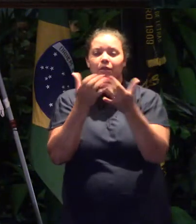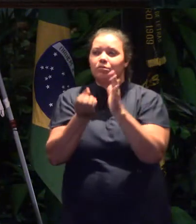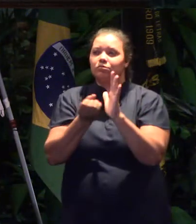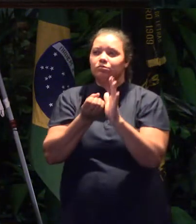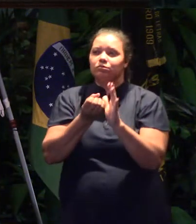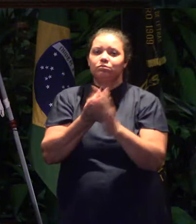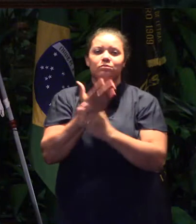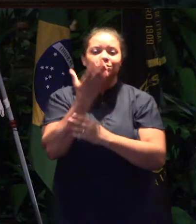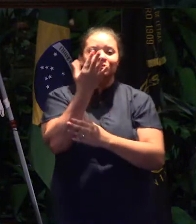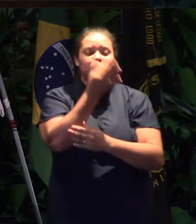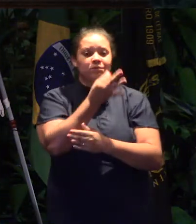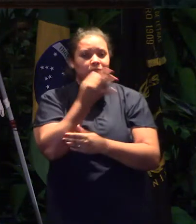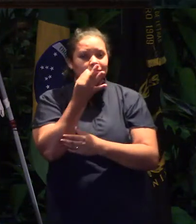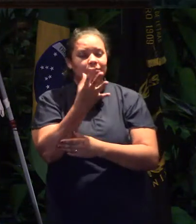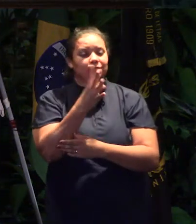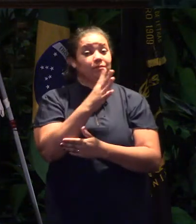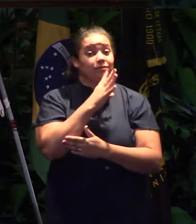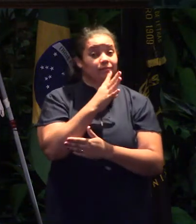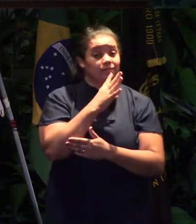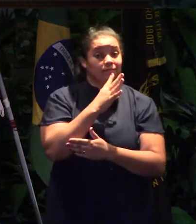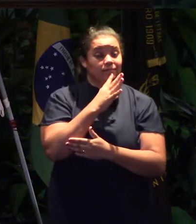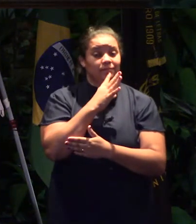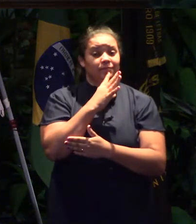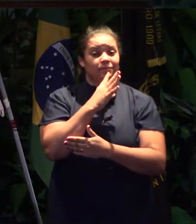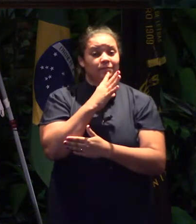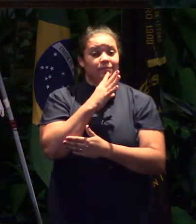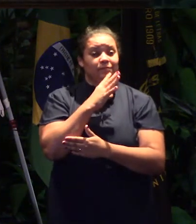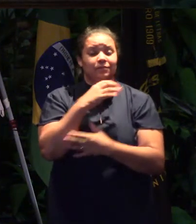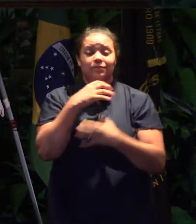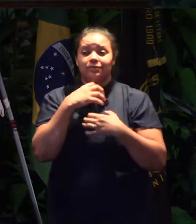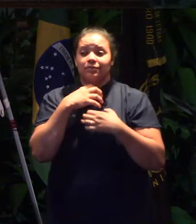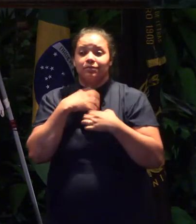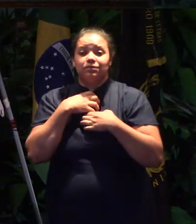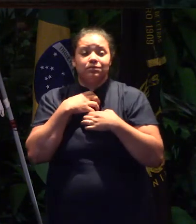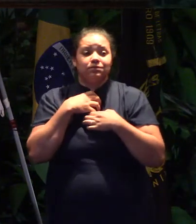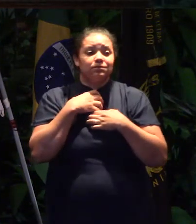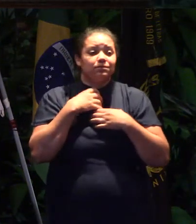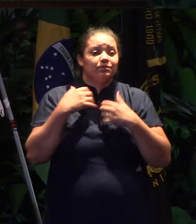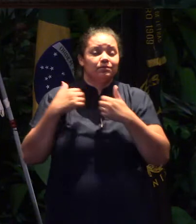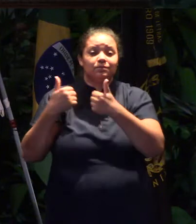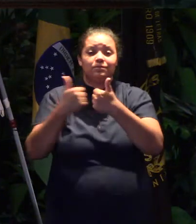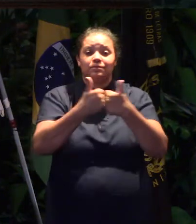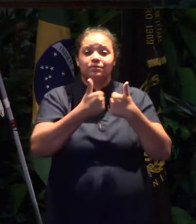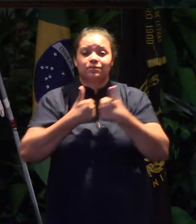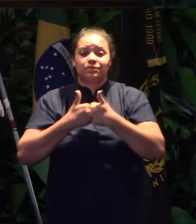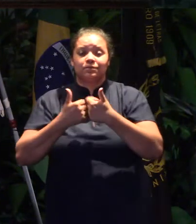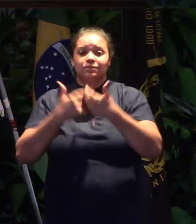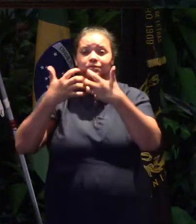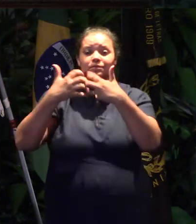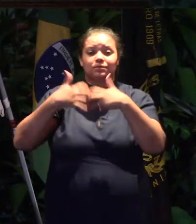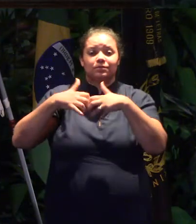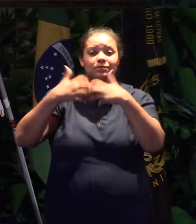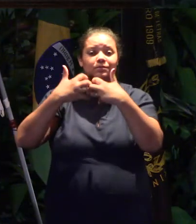cercavam. Conhecia a noção pitagórica da harmonia das esferas, bem como as reflexões de